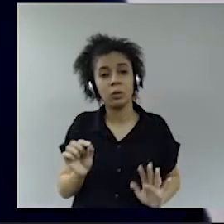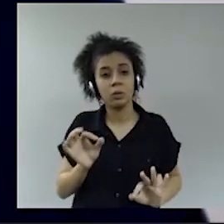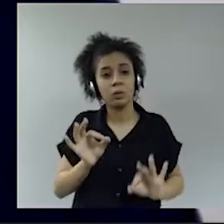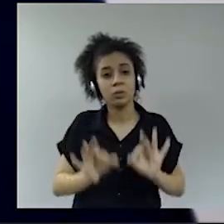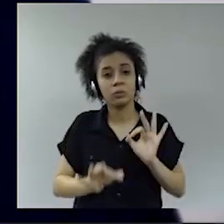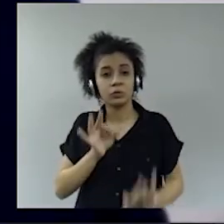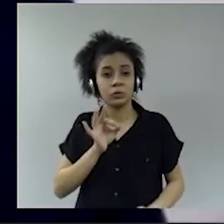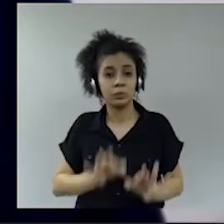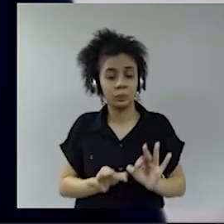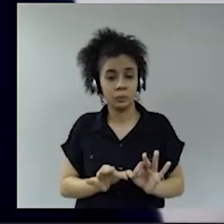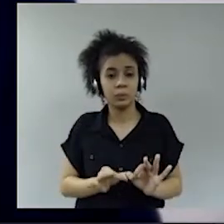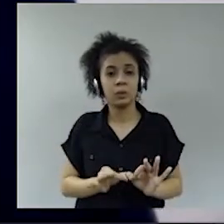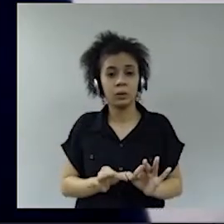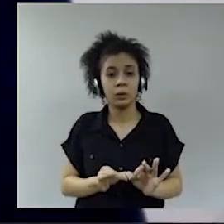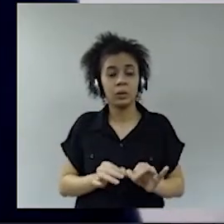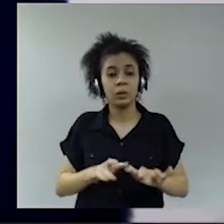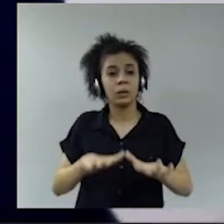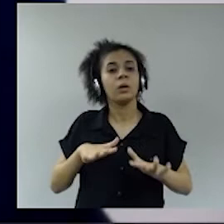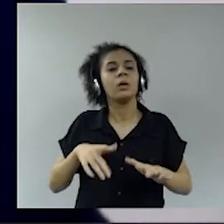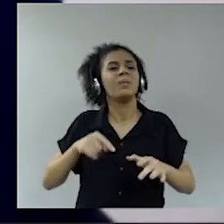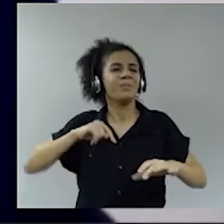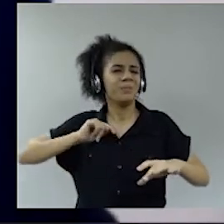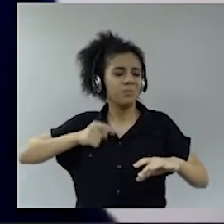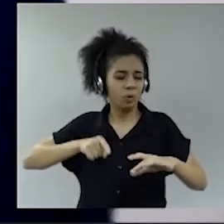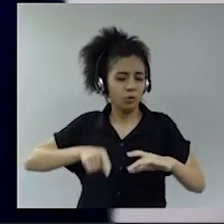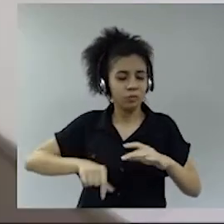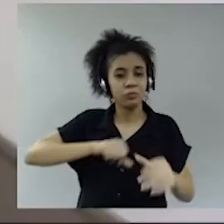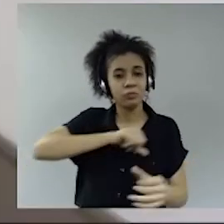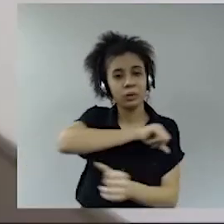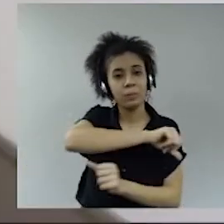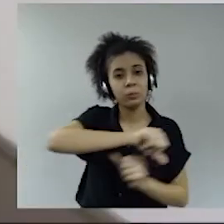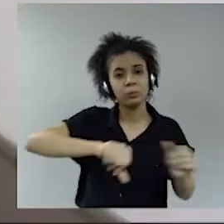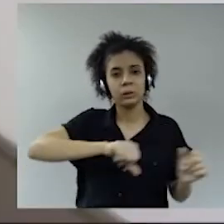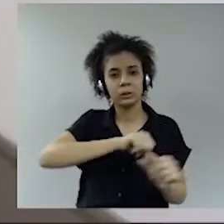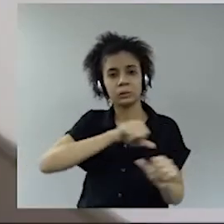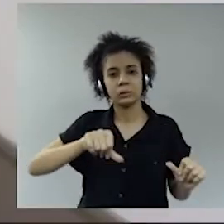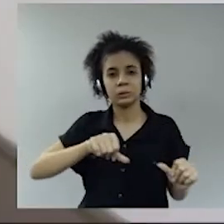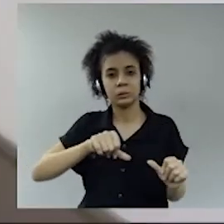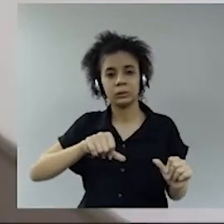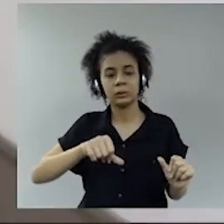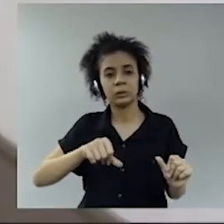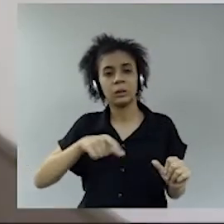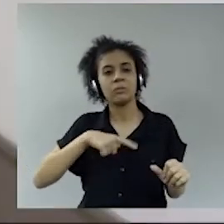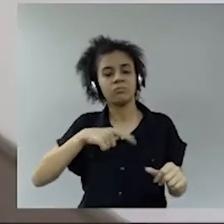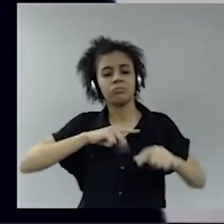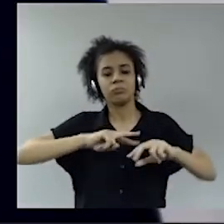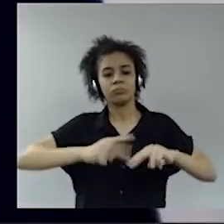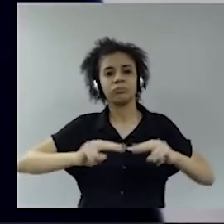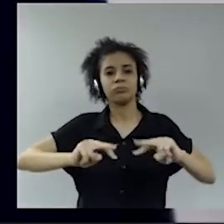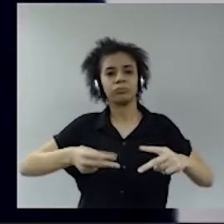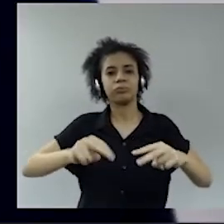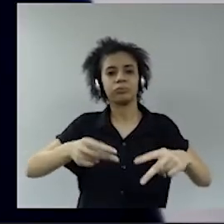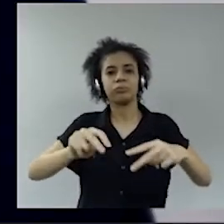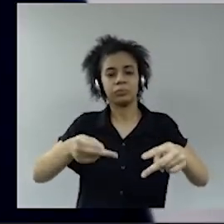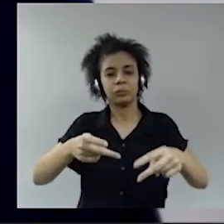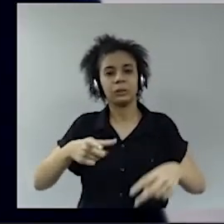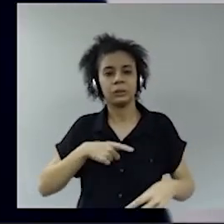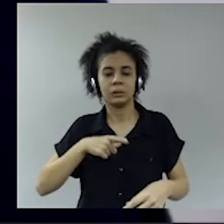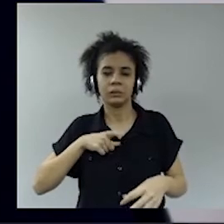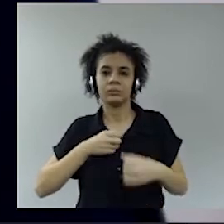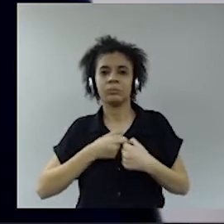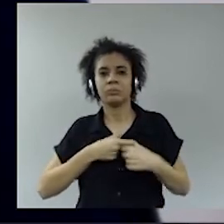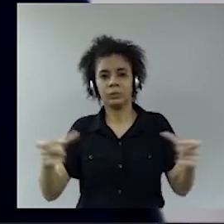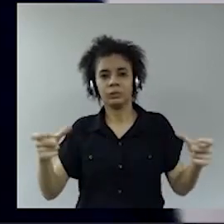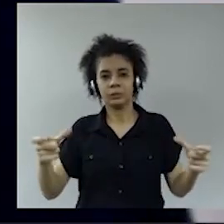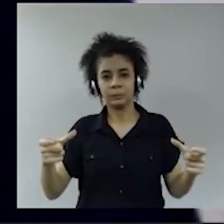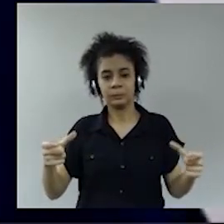Tribunal do Júri, com profundas mudanças práticas e que vêm se multiplicando na maioria dos seus